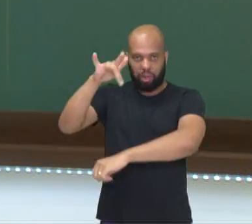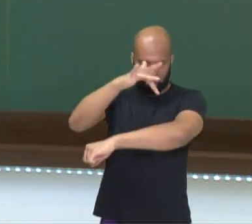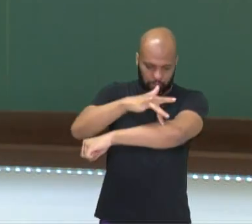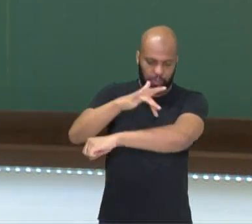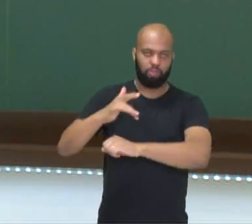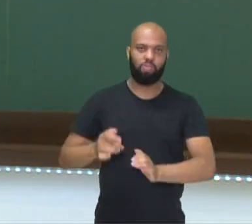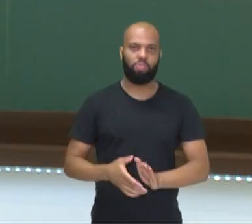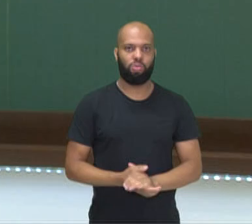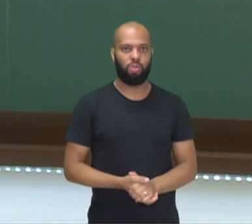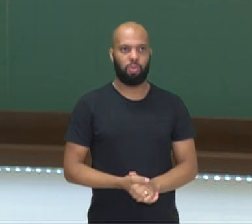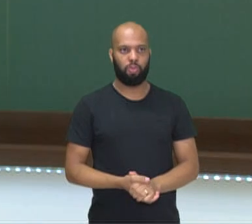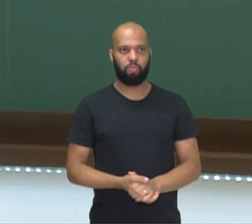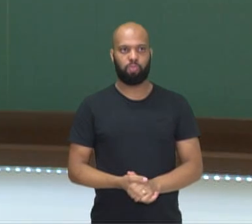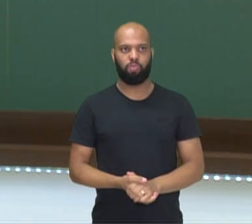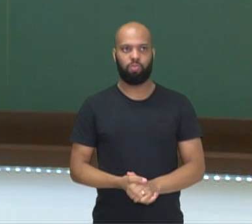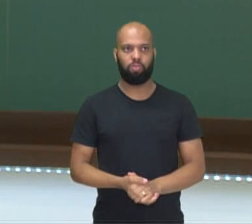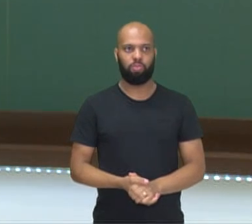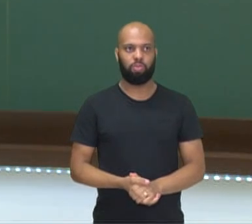pessoas.